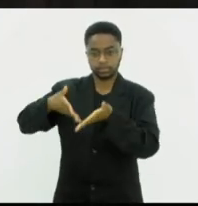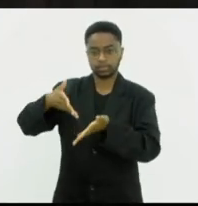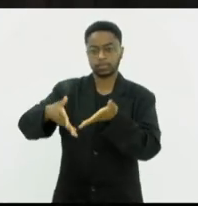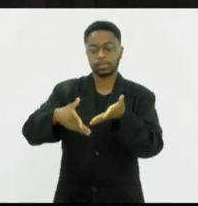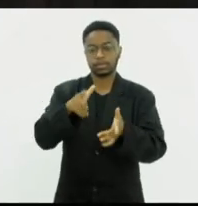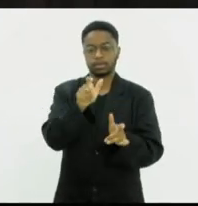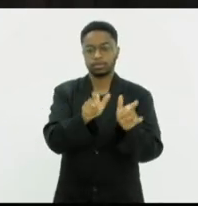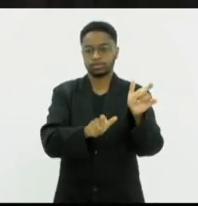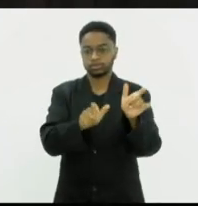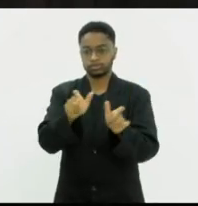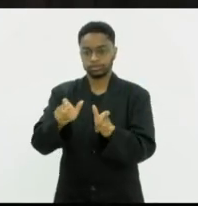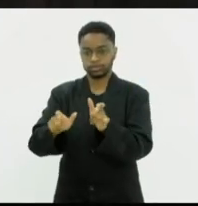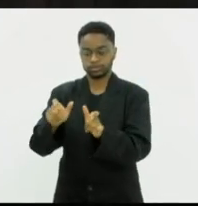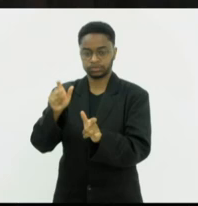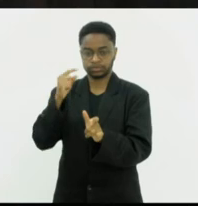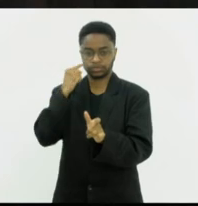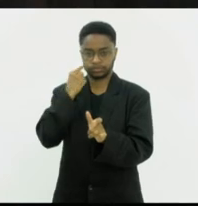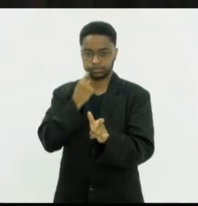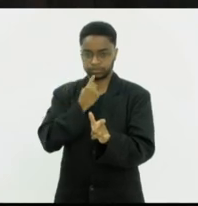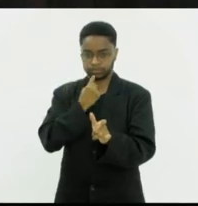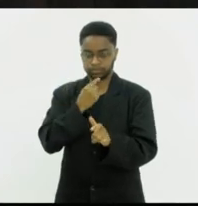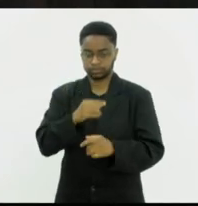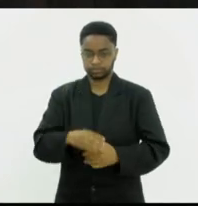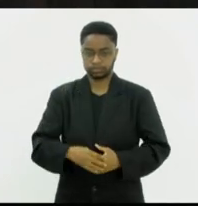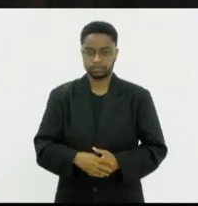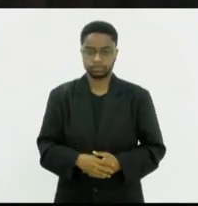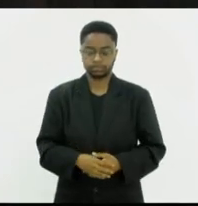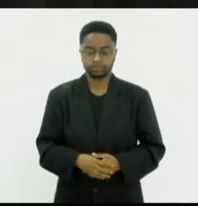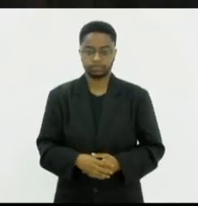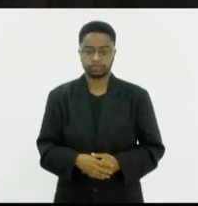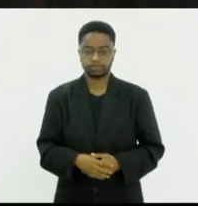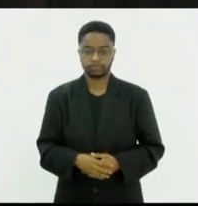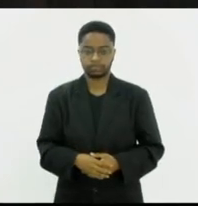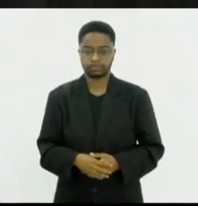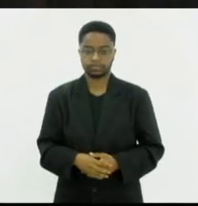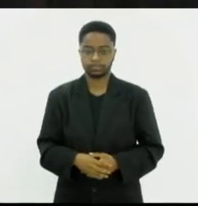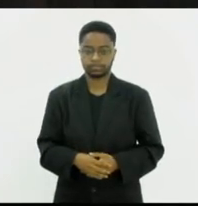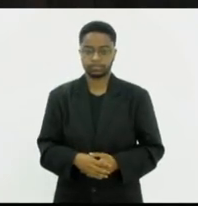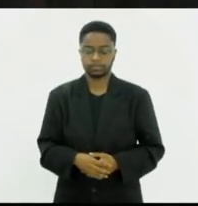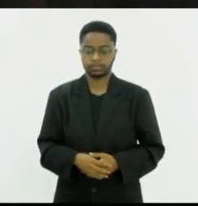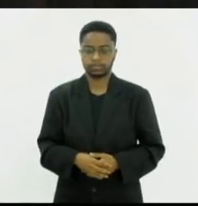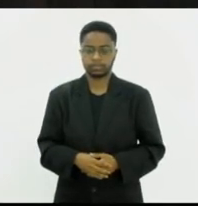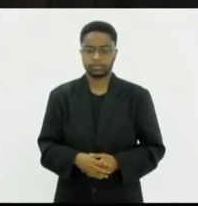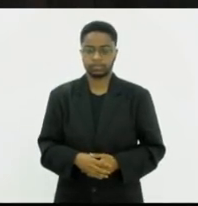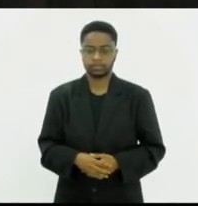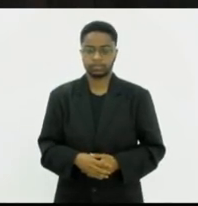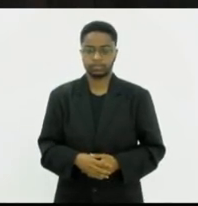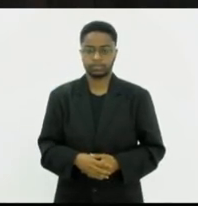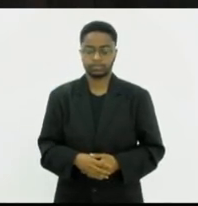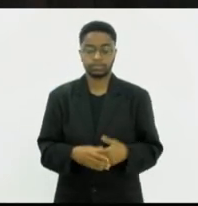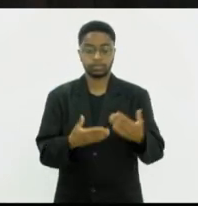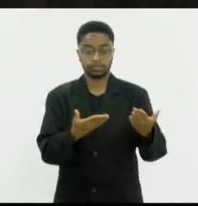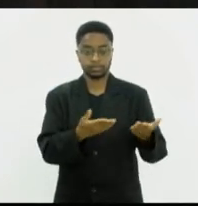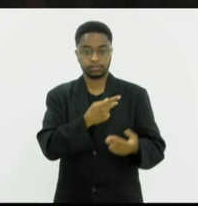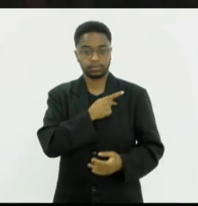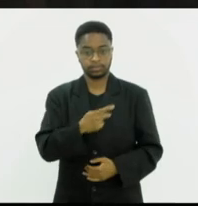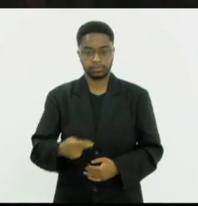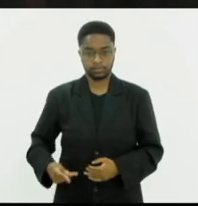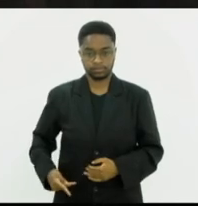voz aos deficientes auditivos. Senhor presidente,